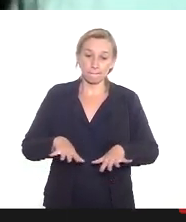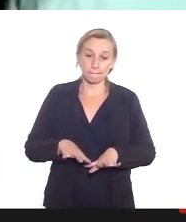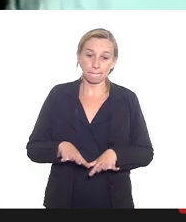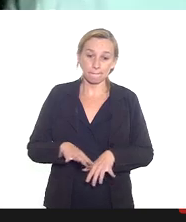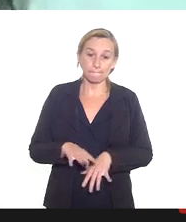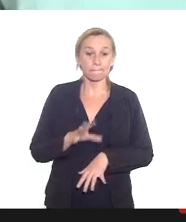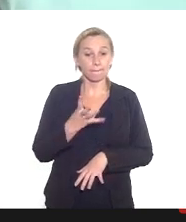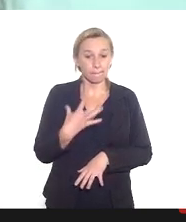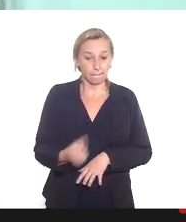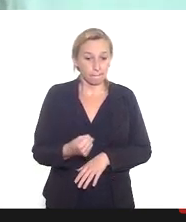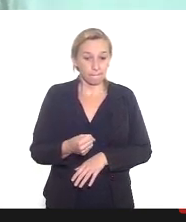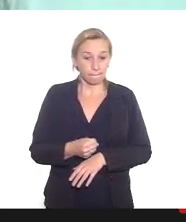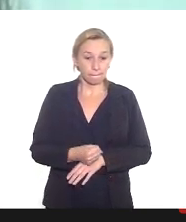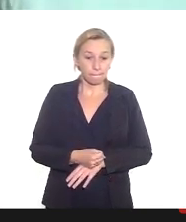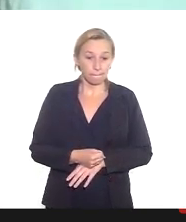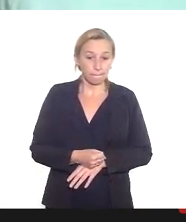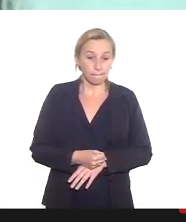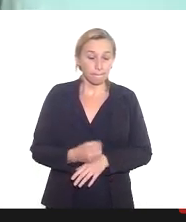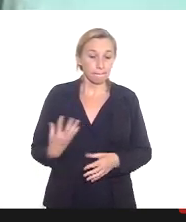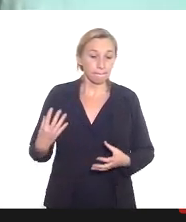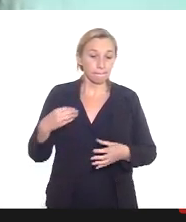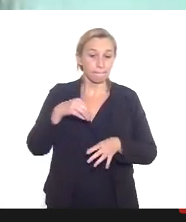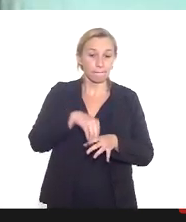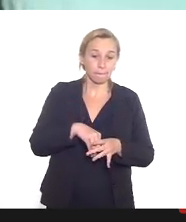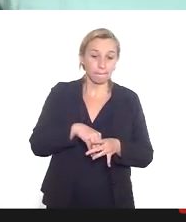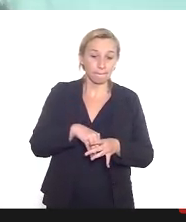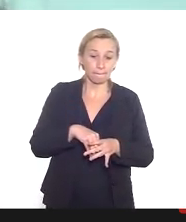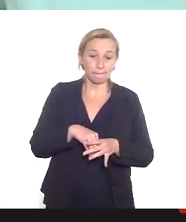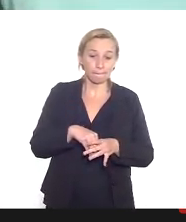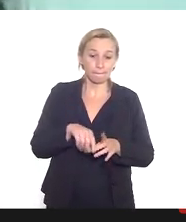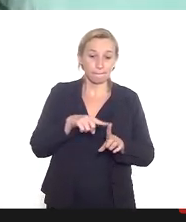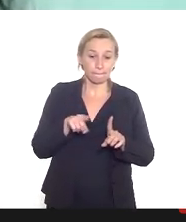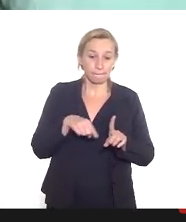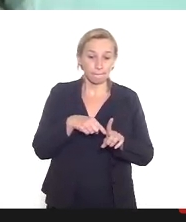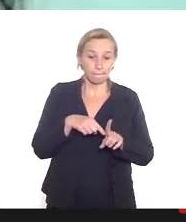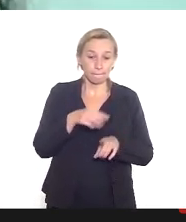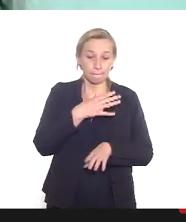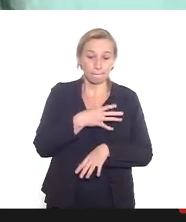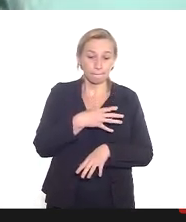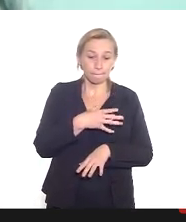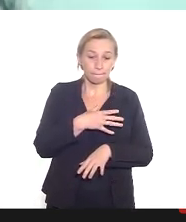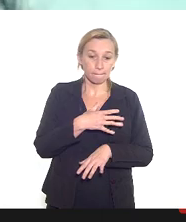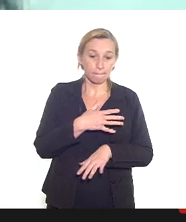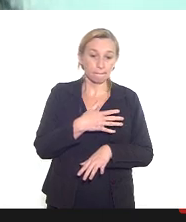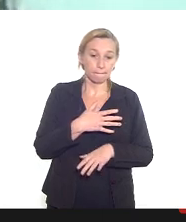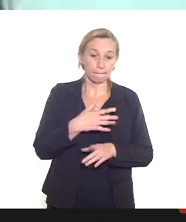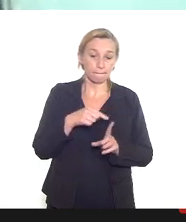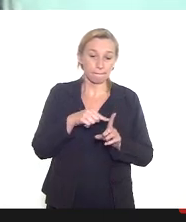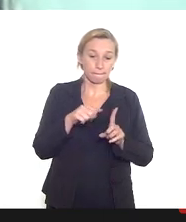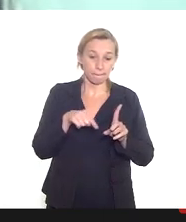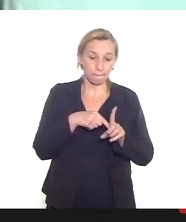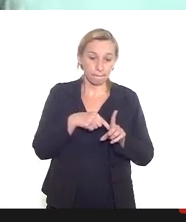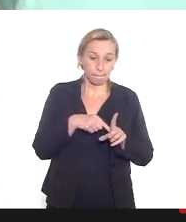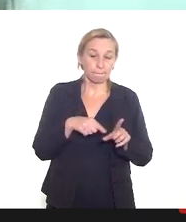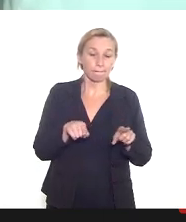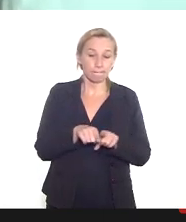parecer favorável para a inclusão de vacinação de gestantes e puérperas também sem comunidade